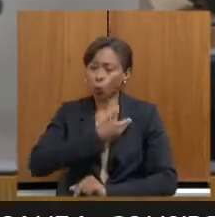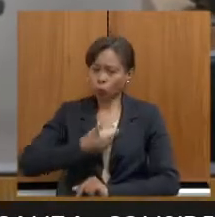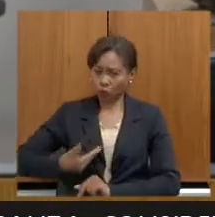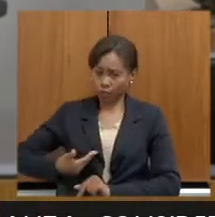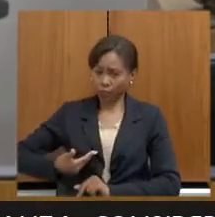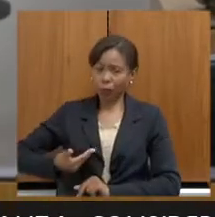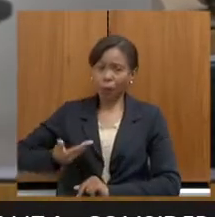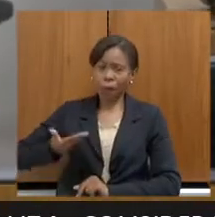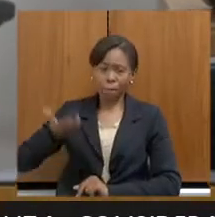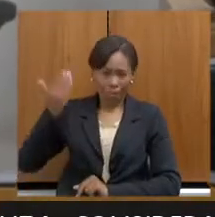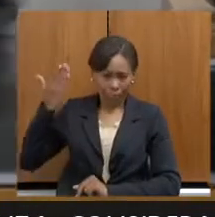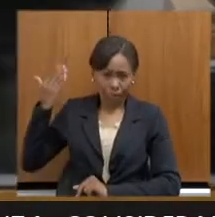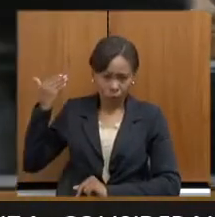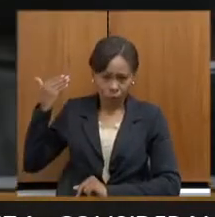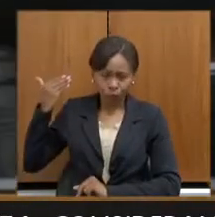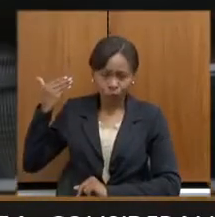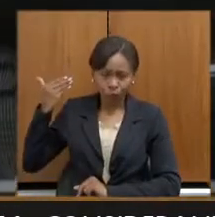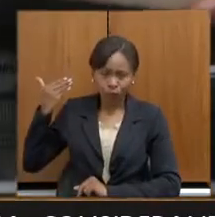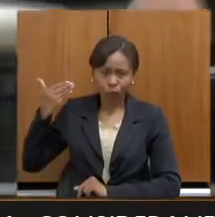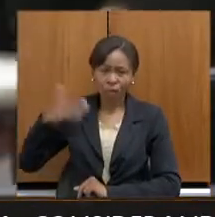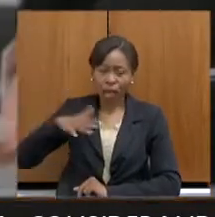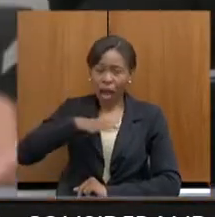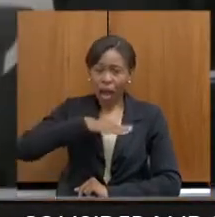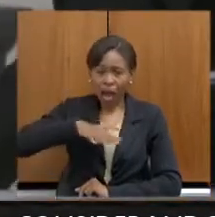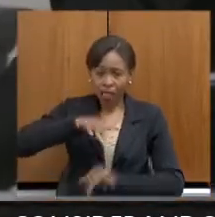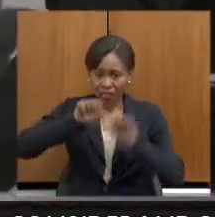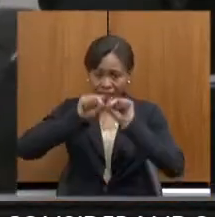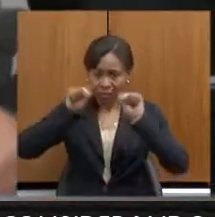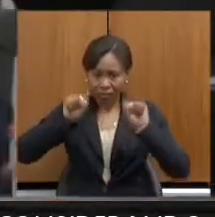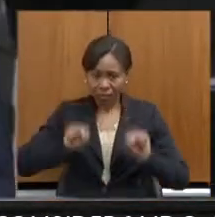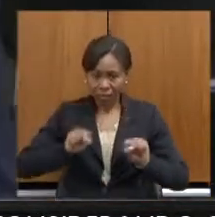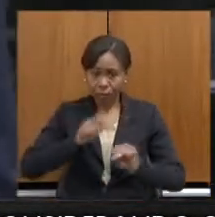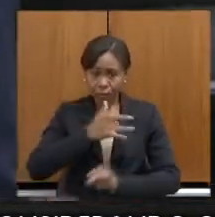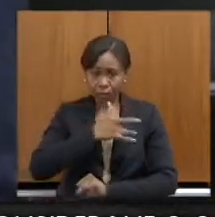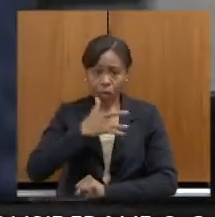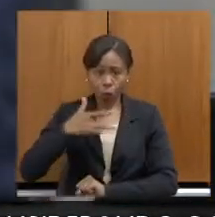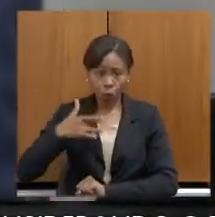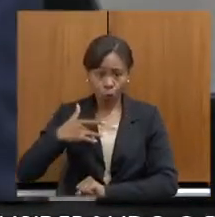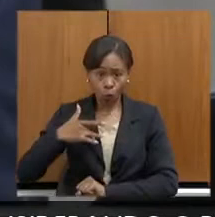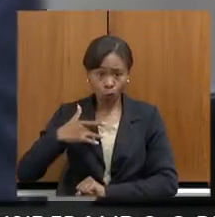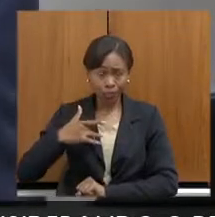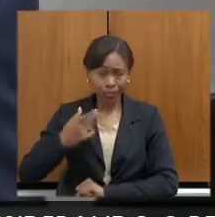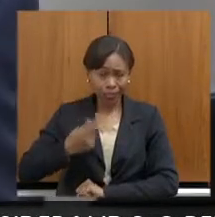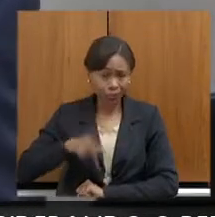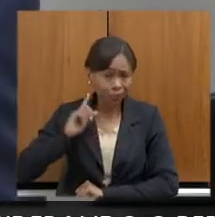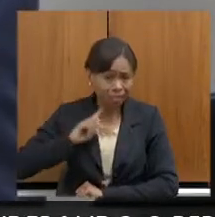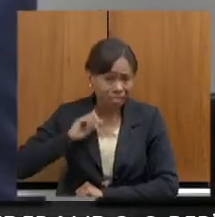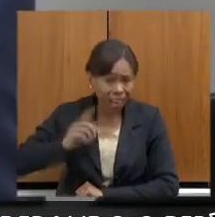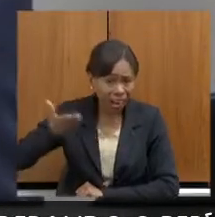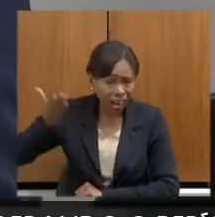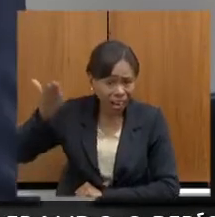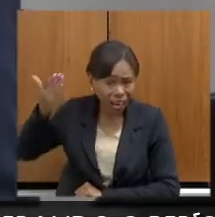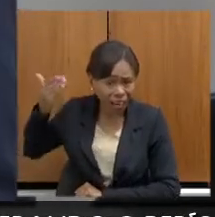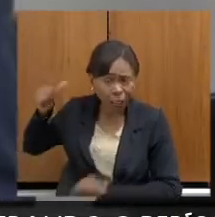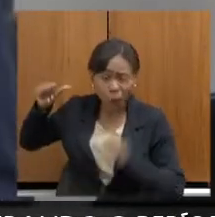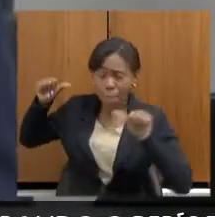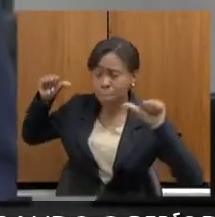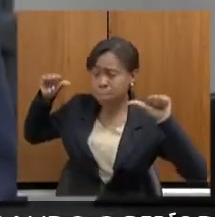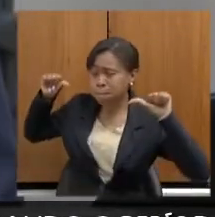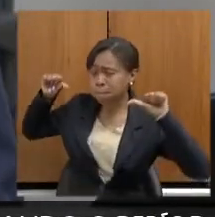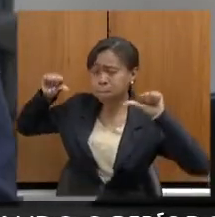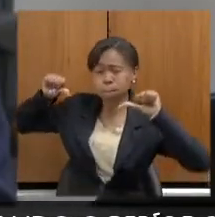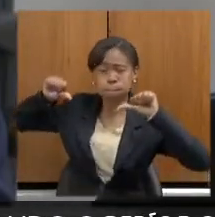a 50 o Sistema de Saúde Público de Minas Gerais era o caos estava em colapso uma